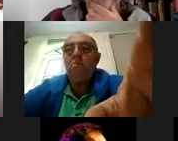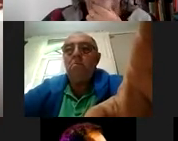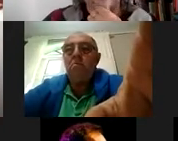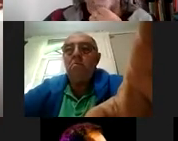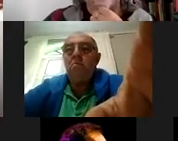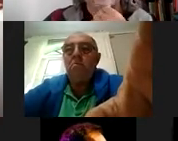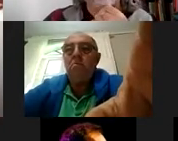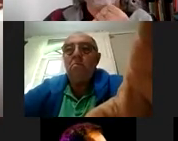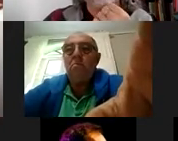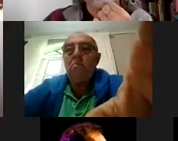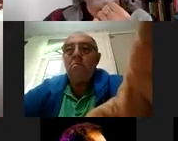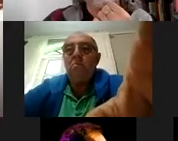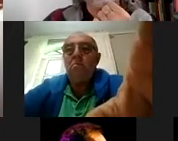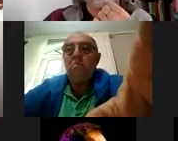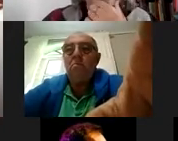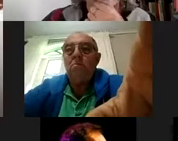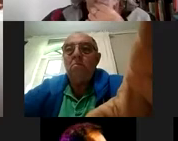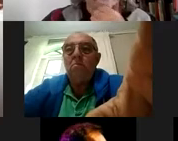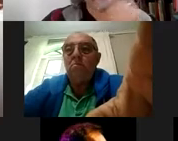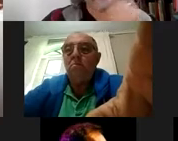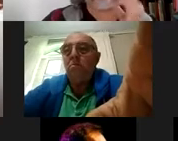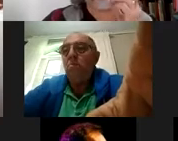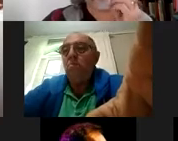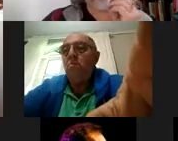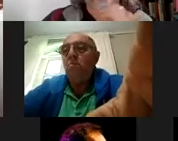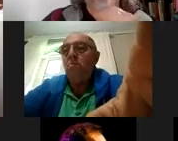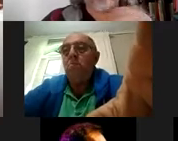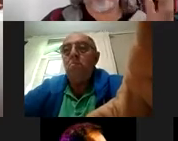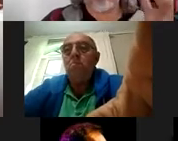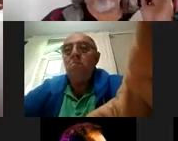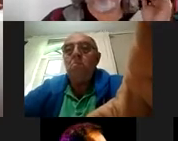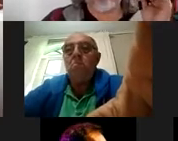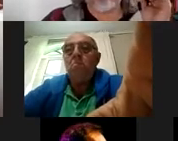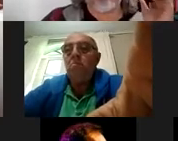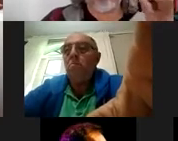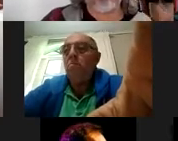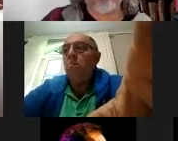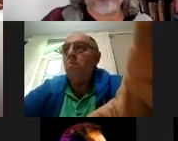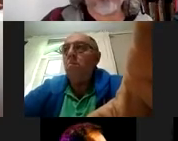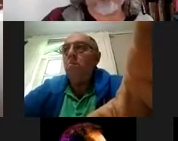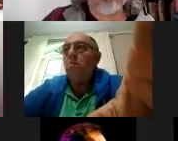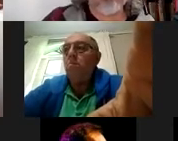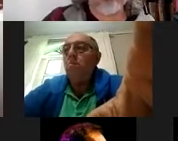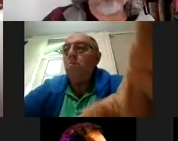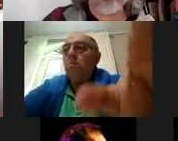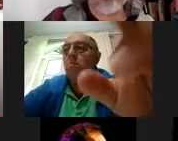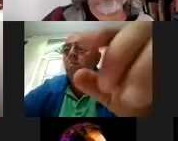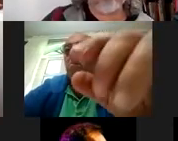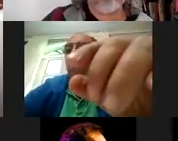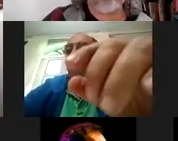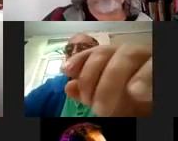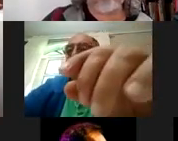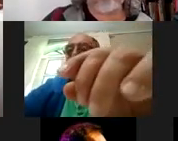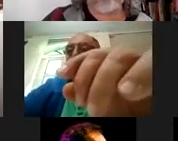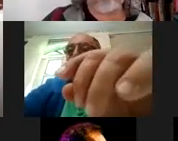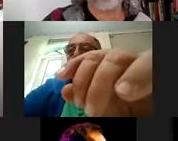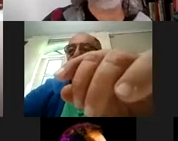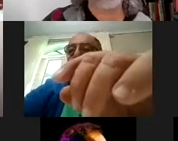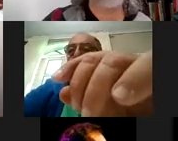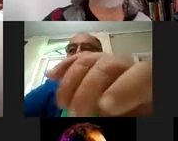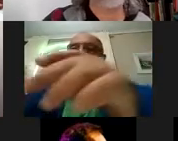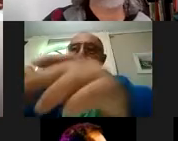links das comissões, a nossa agenda tem sido bastante cheia e atribulada, tem sempre audiências